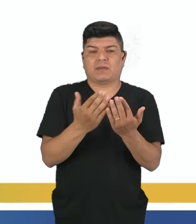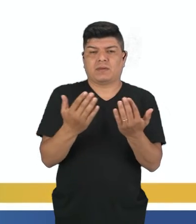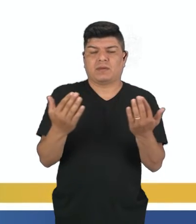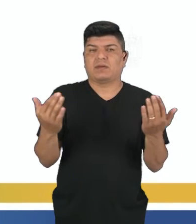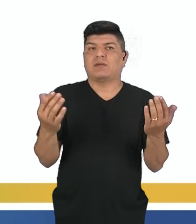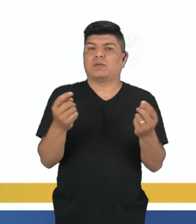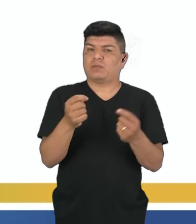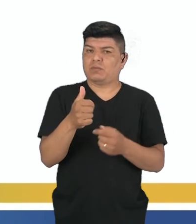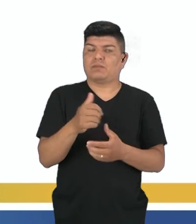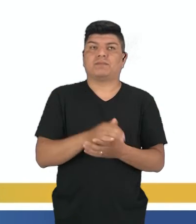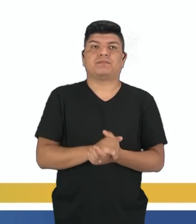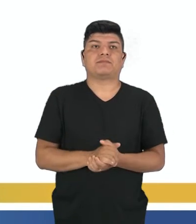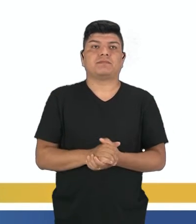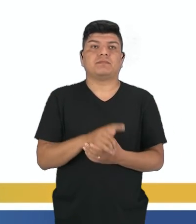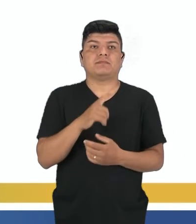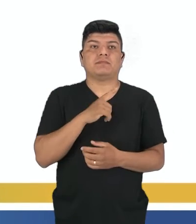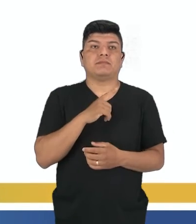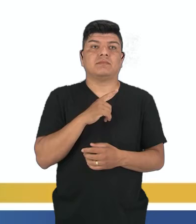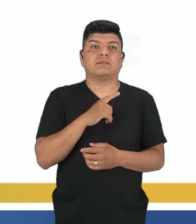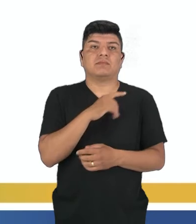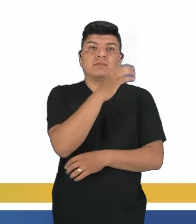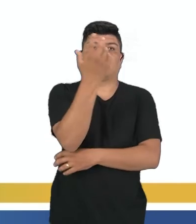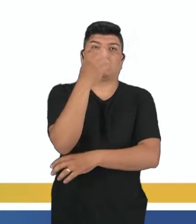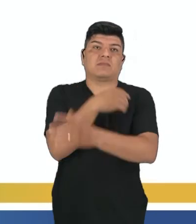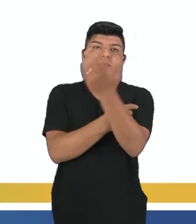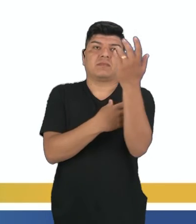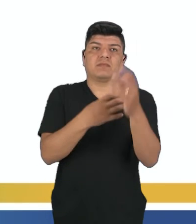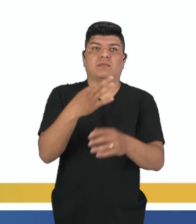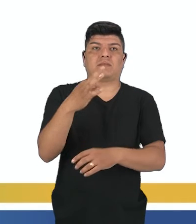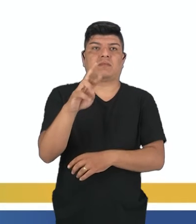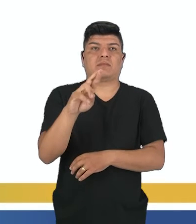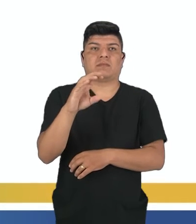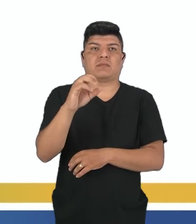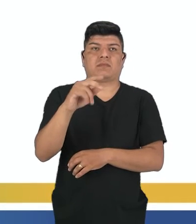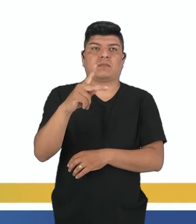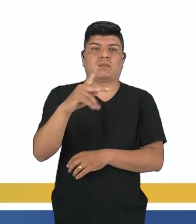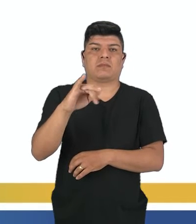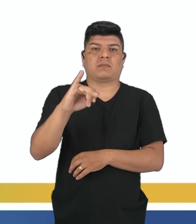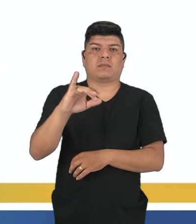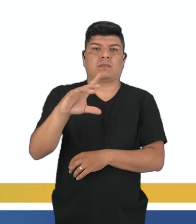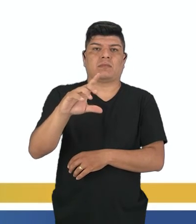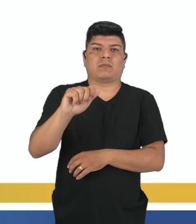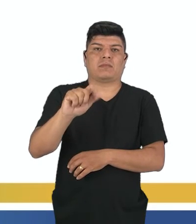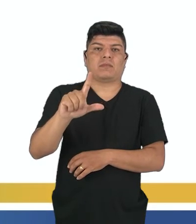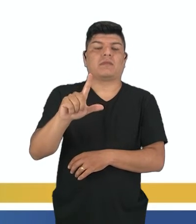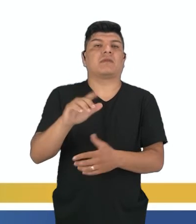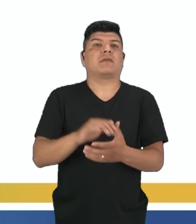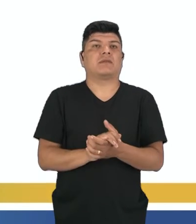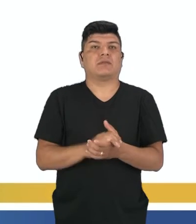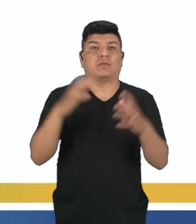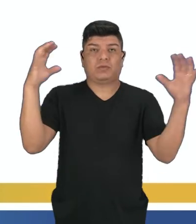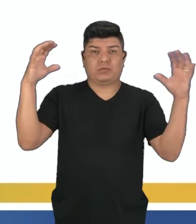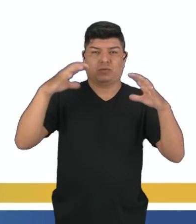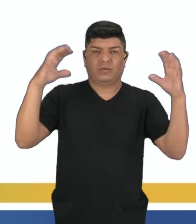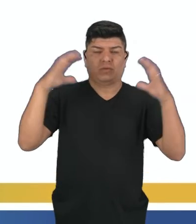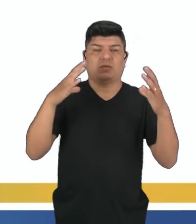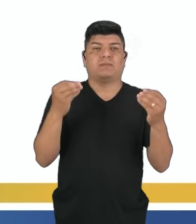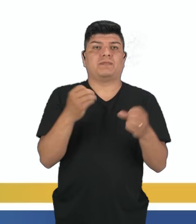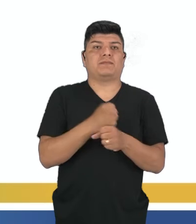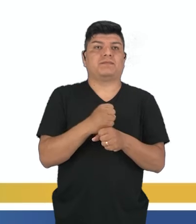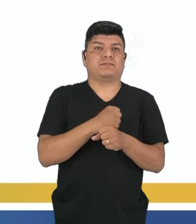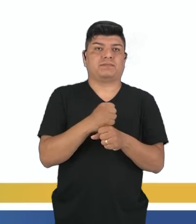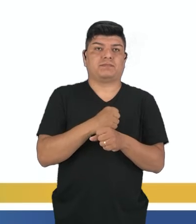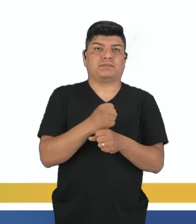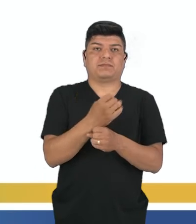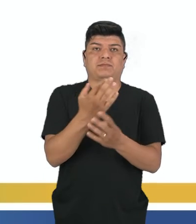arbustos. Temos as florestas tropicais, que apresentam clima quente, muitas chuvas durante o ano,